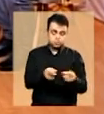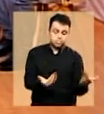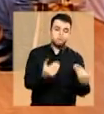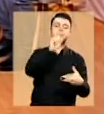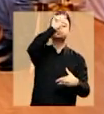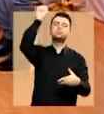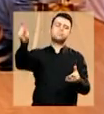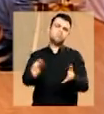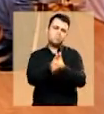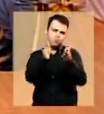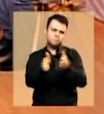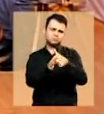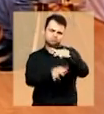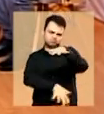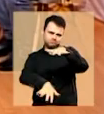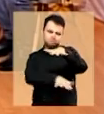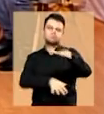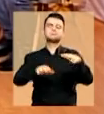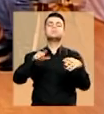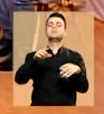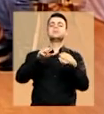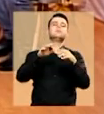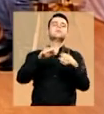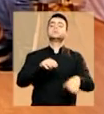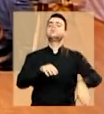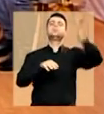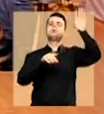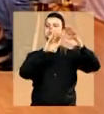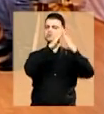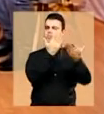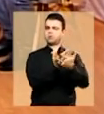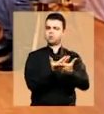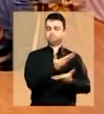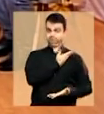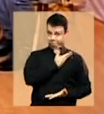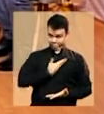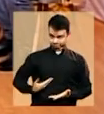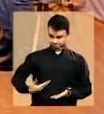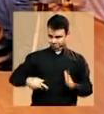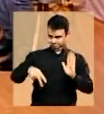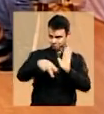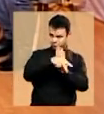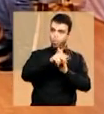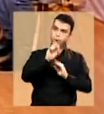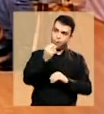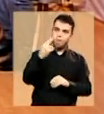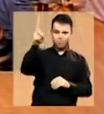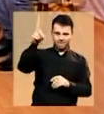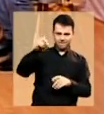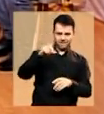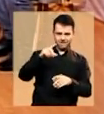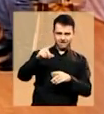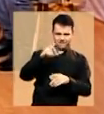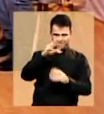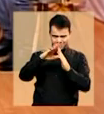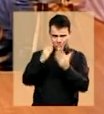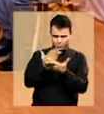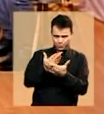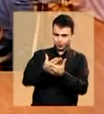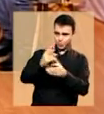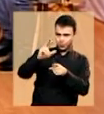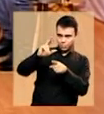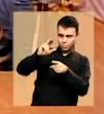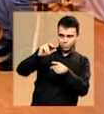baixa renda que estudaram sempre em escolas públicas ou tiveram 100% de bolsa